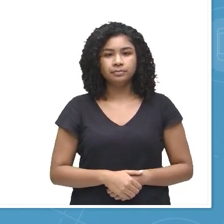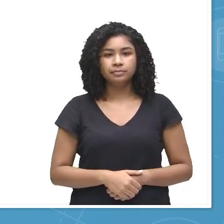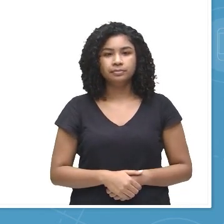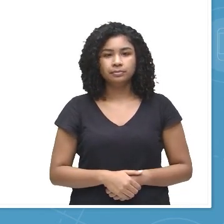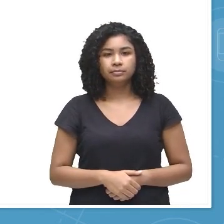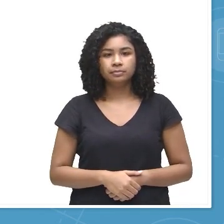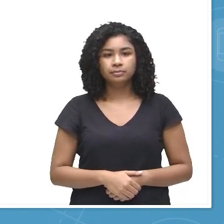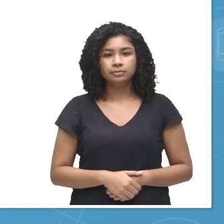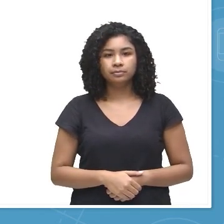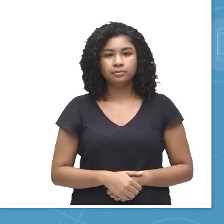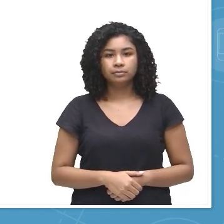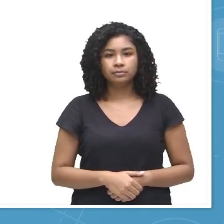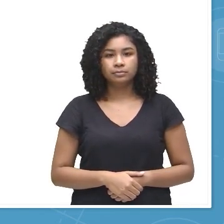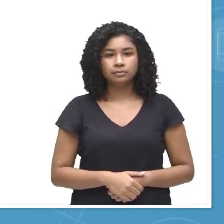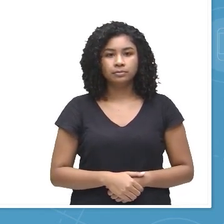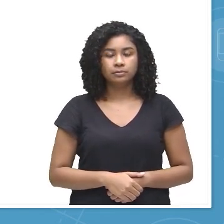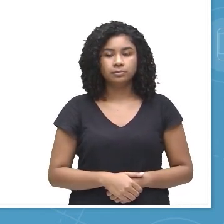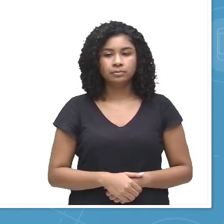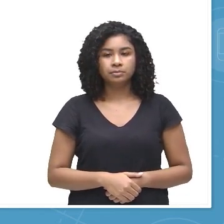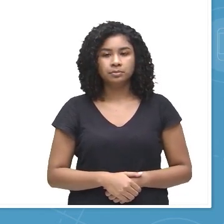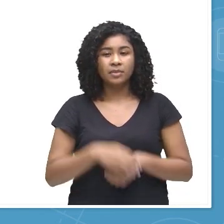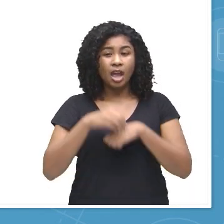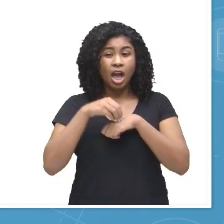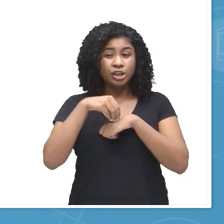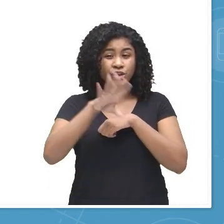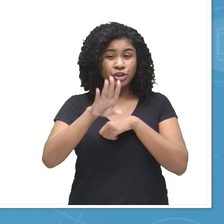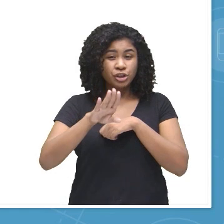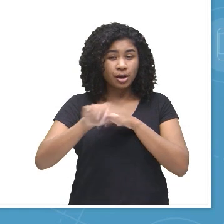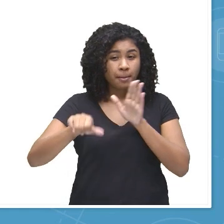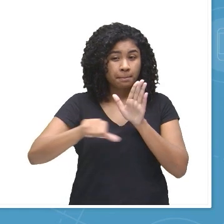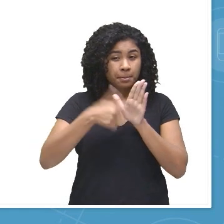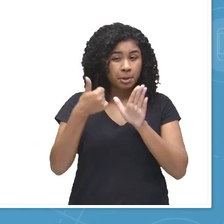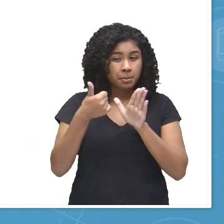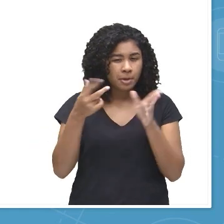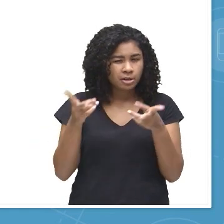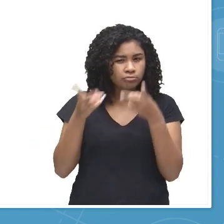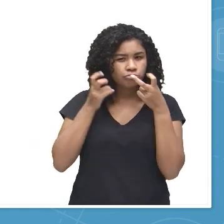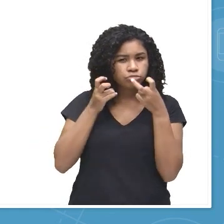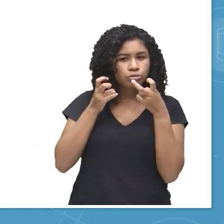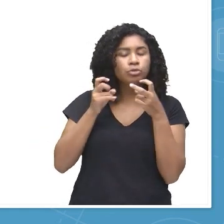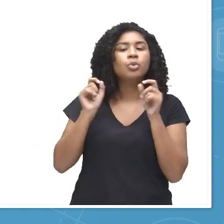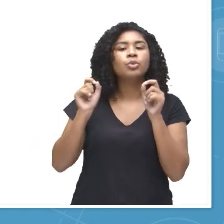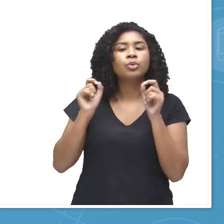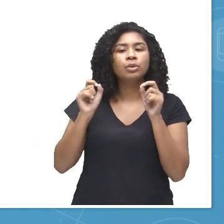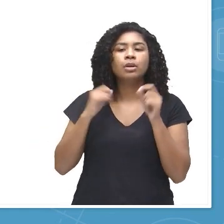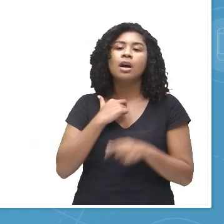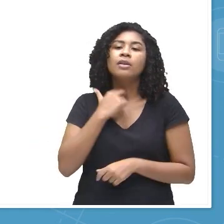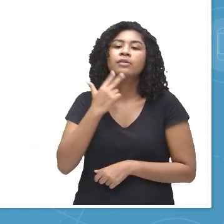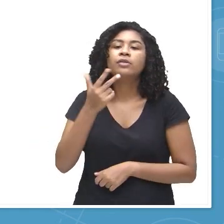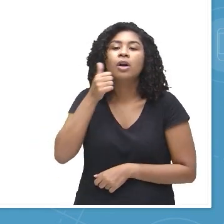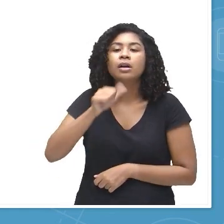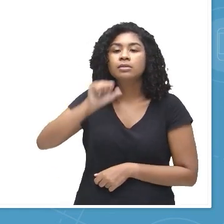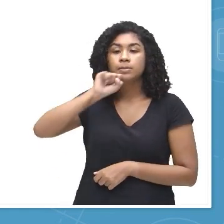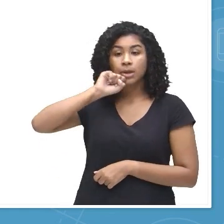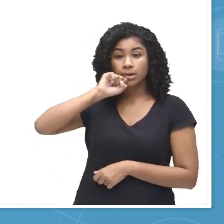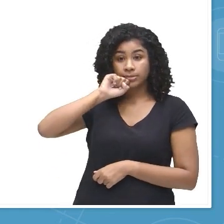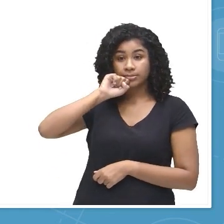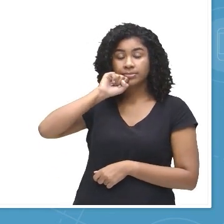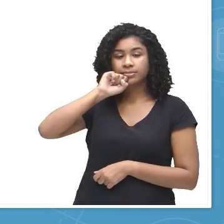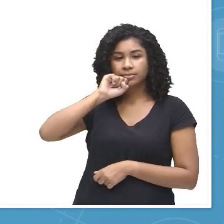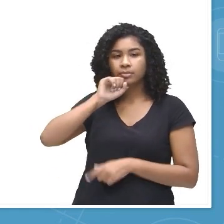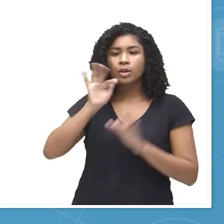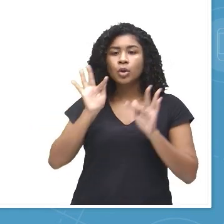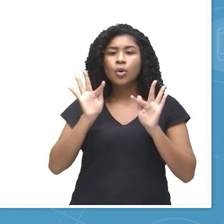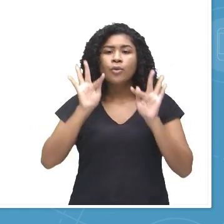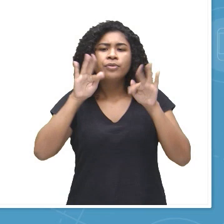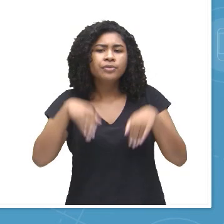primeira dica aqui, que o escritor começa a falar, é a voz da mãe, tá? No